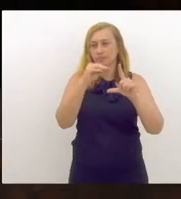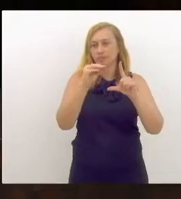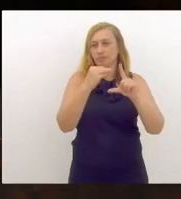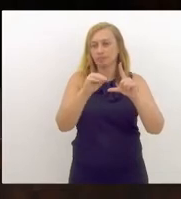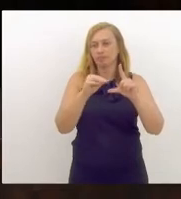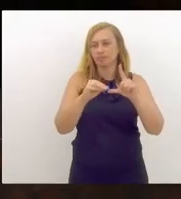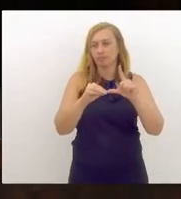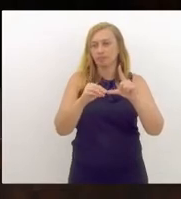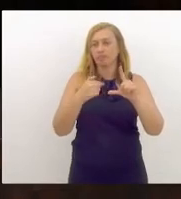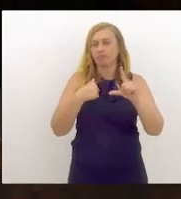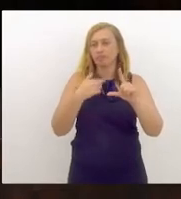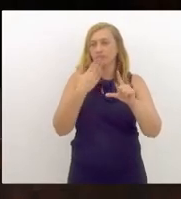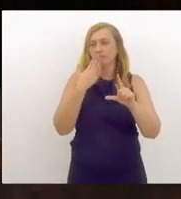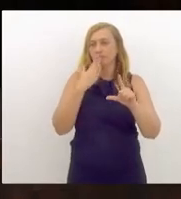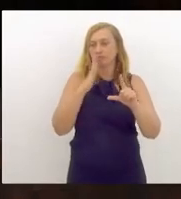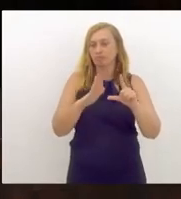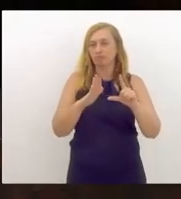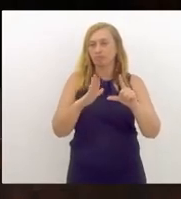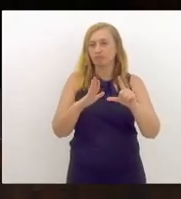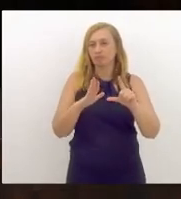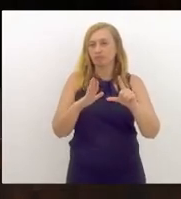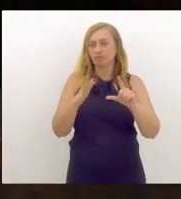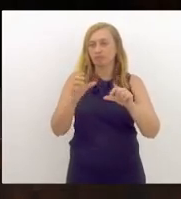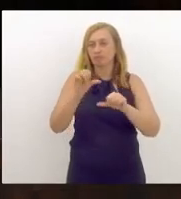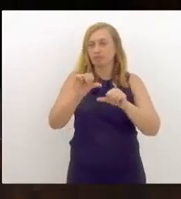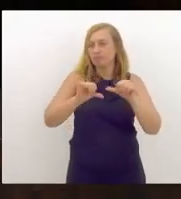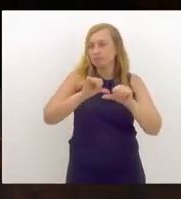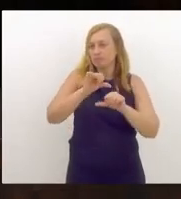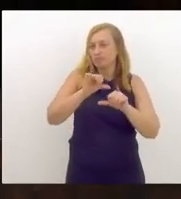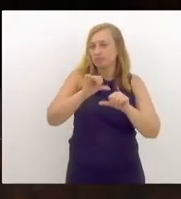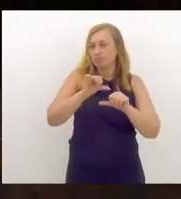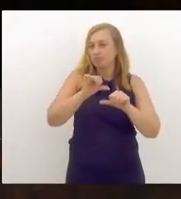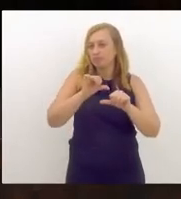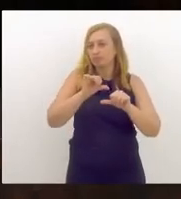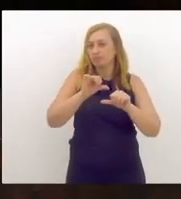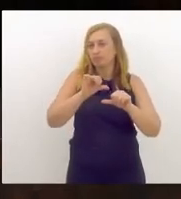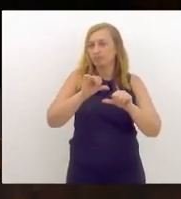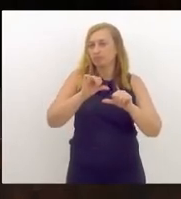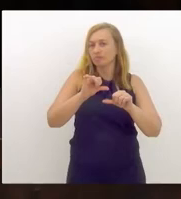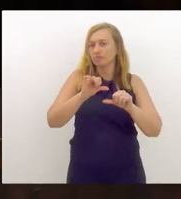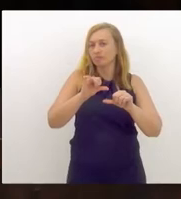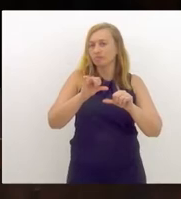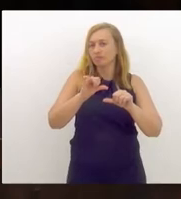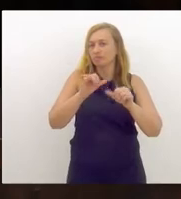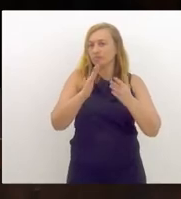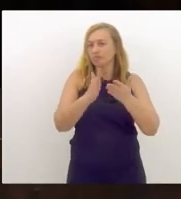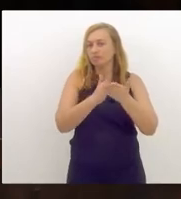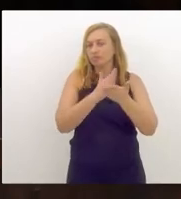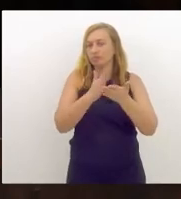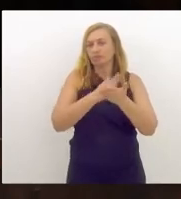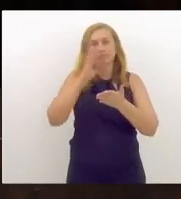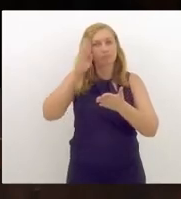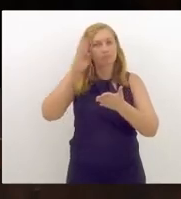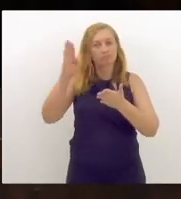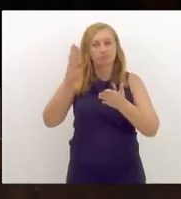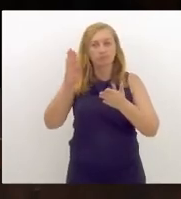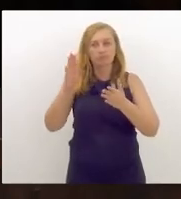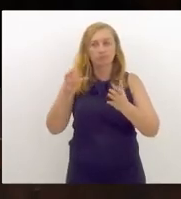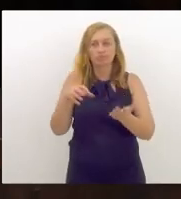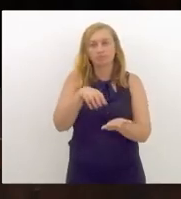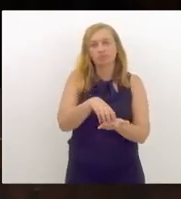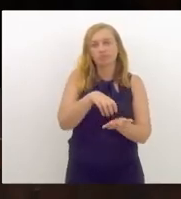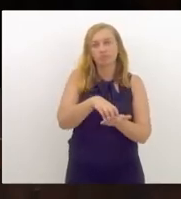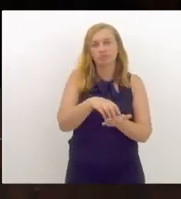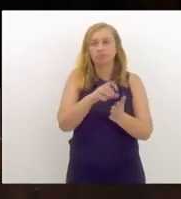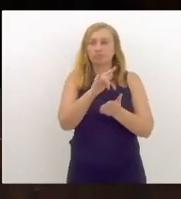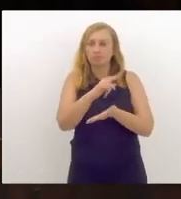comprometo a convertê-lo converter esse relatório numa revista especial do centro documentação e